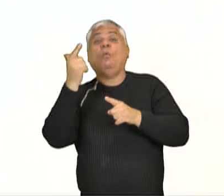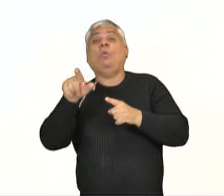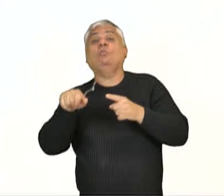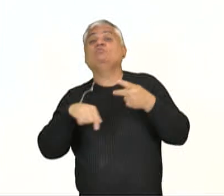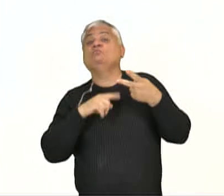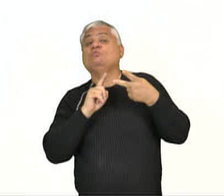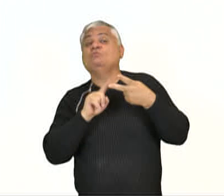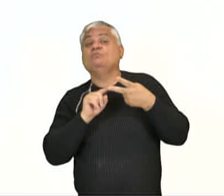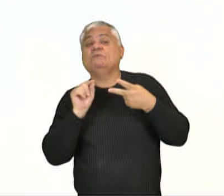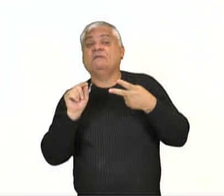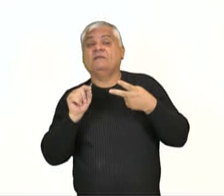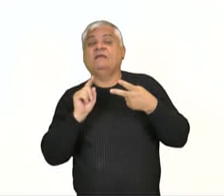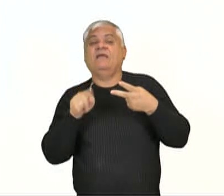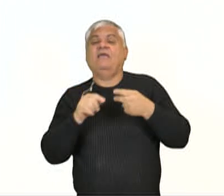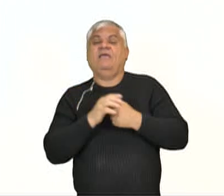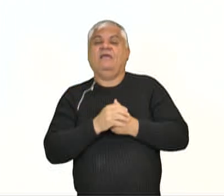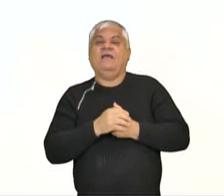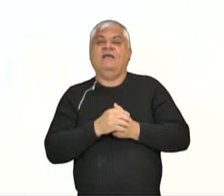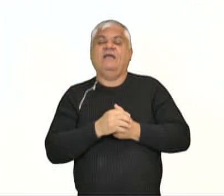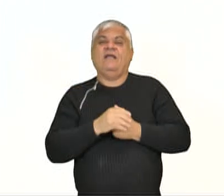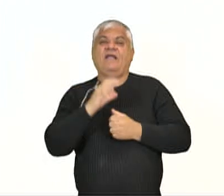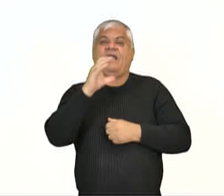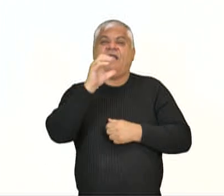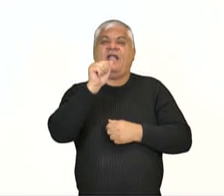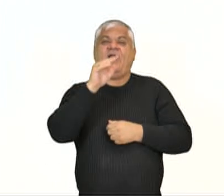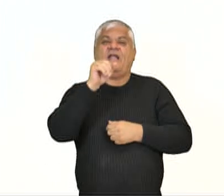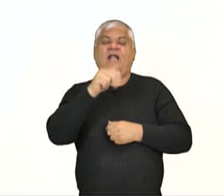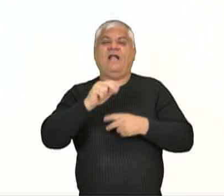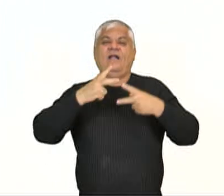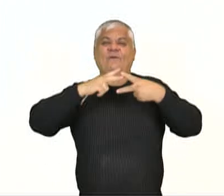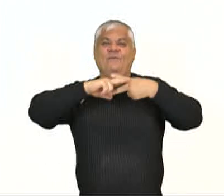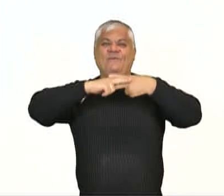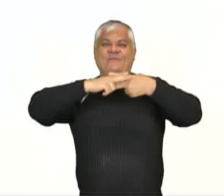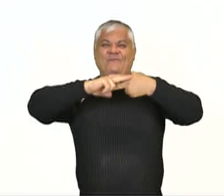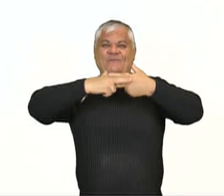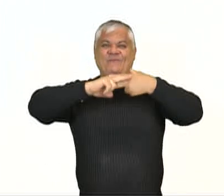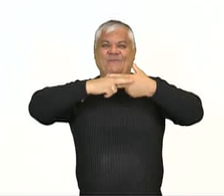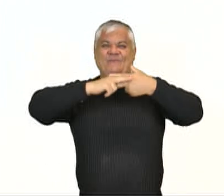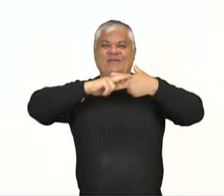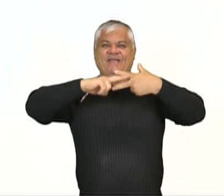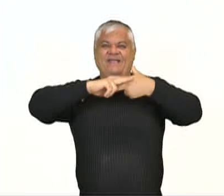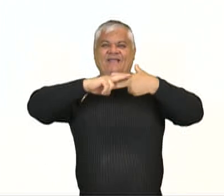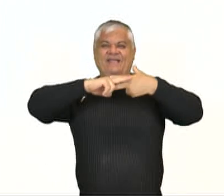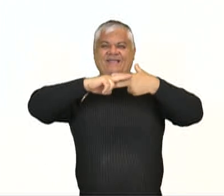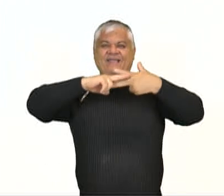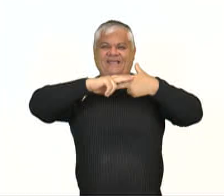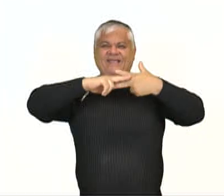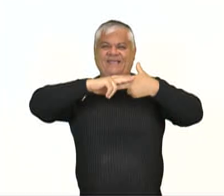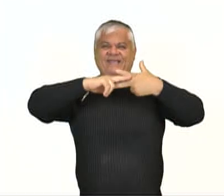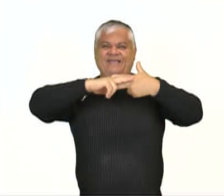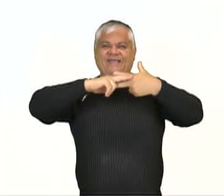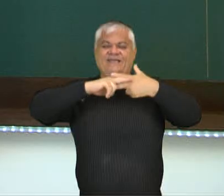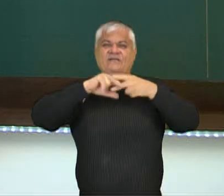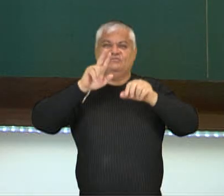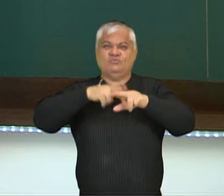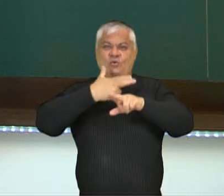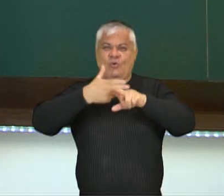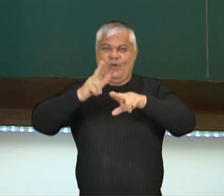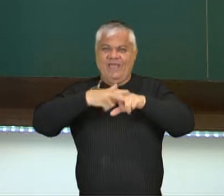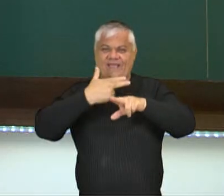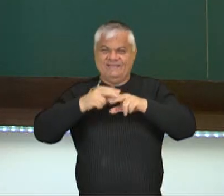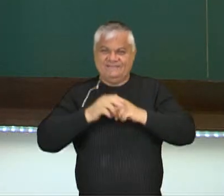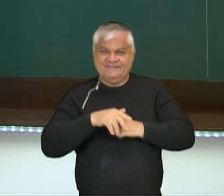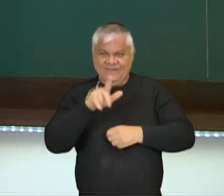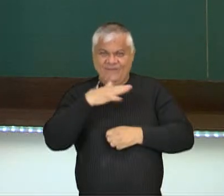semente que está aqui é a do cacau, exatamente. O cacau, então, que é utilizado ali na produção do chocolate. Gosta de